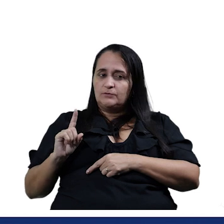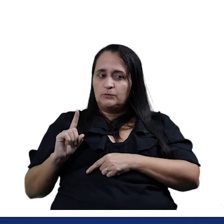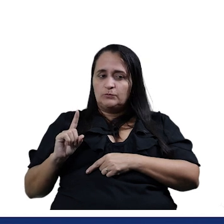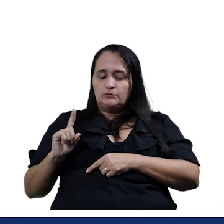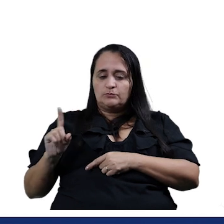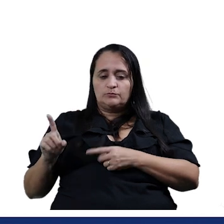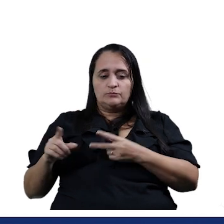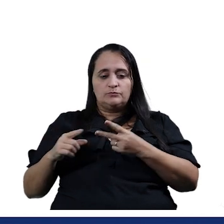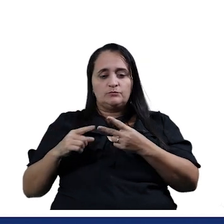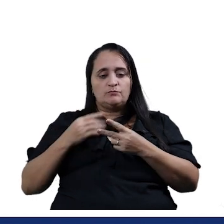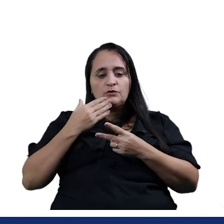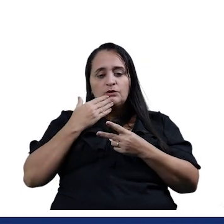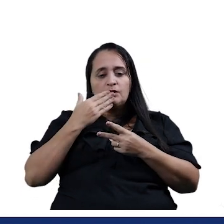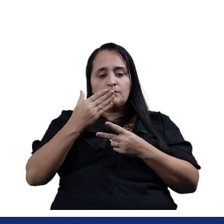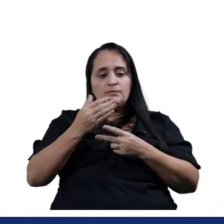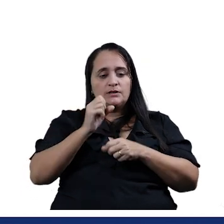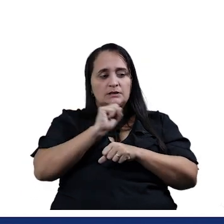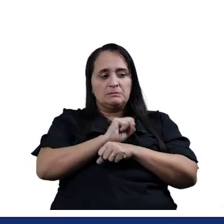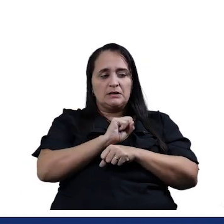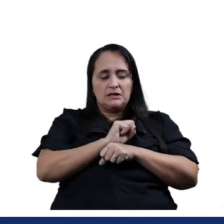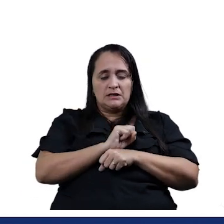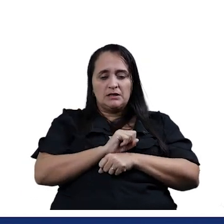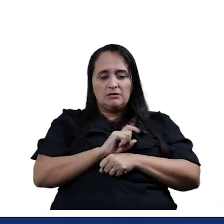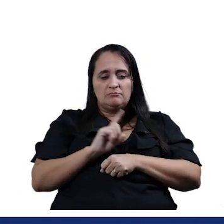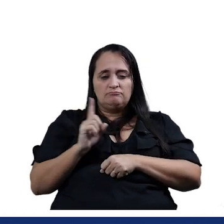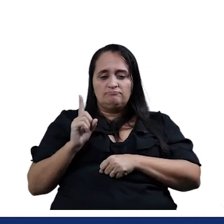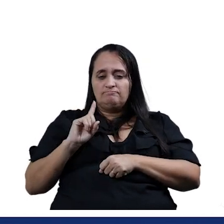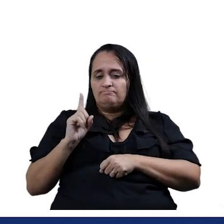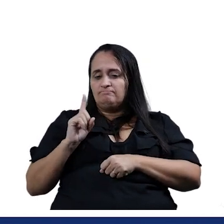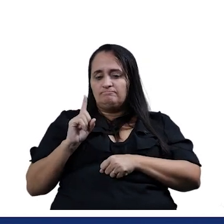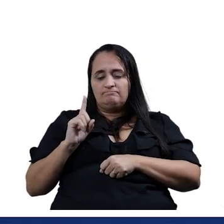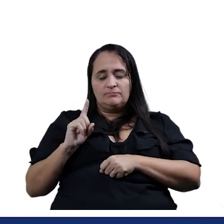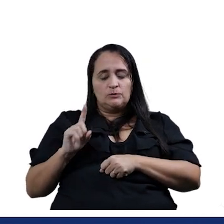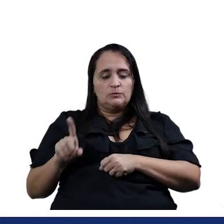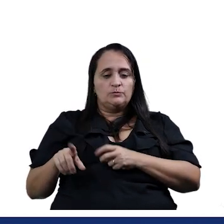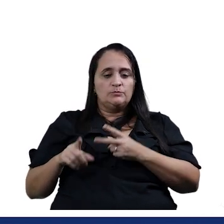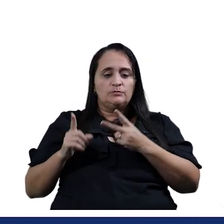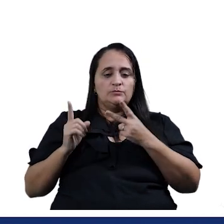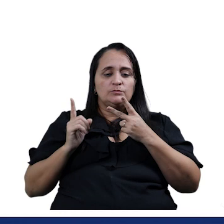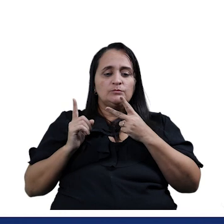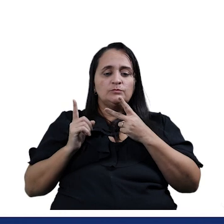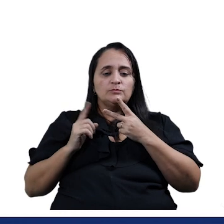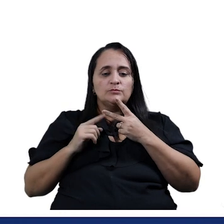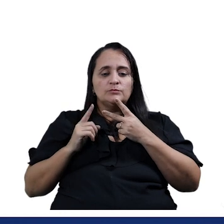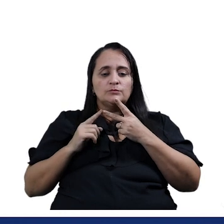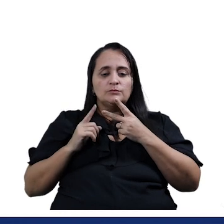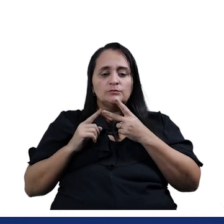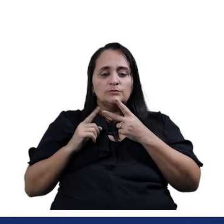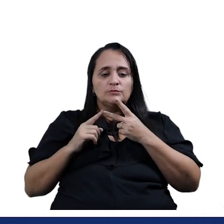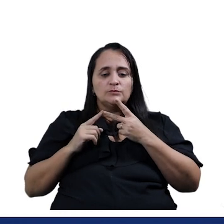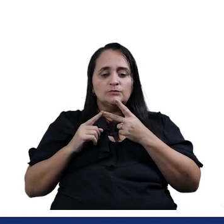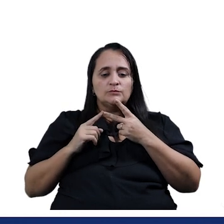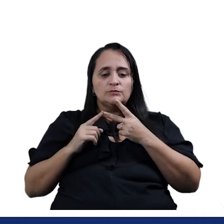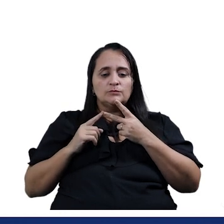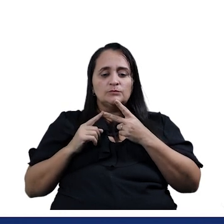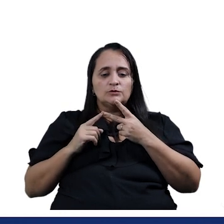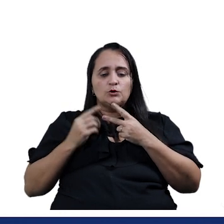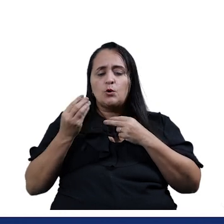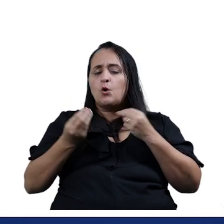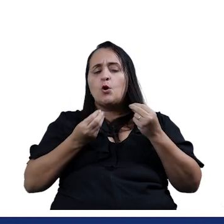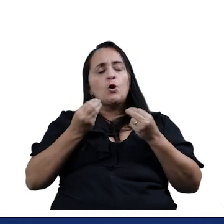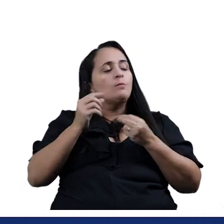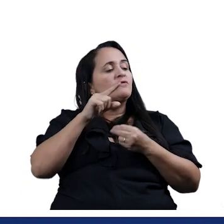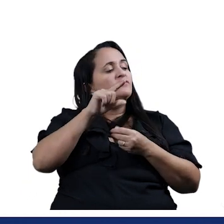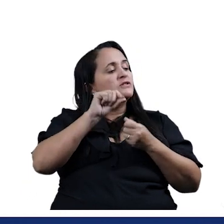quando ela pede para ele esperar. Então, isso aí não tem a ver com indecisão, né? Como é que